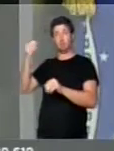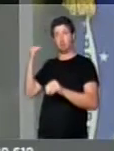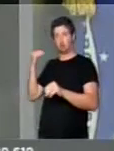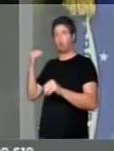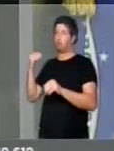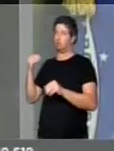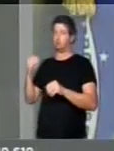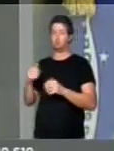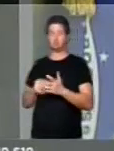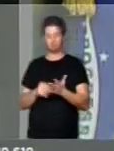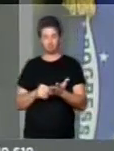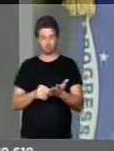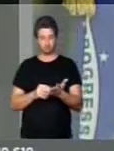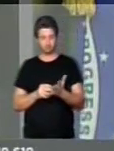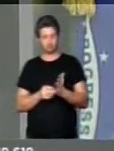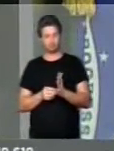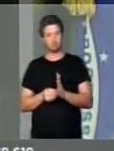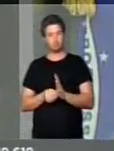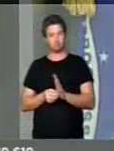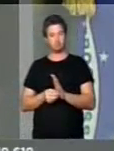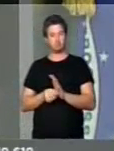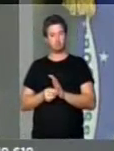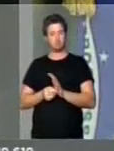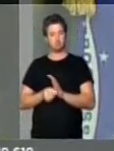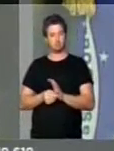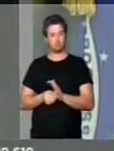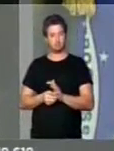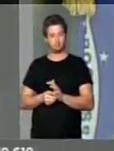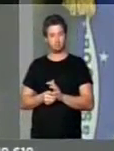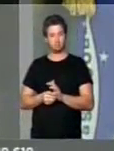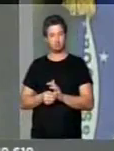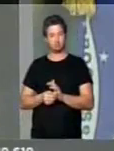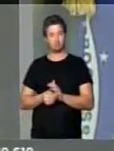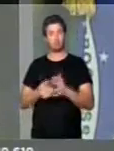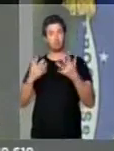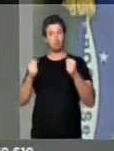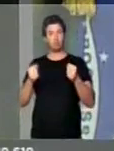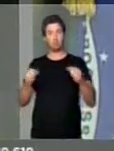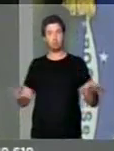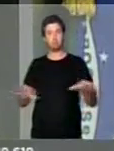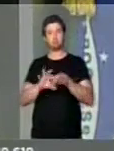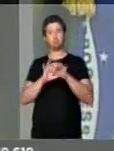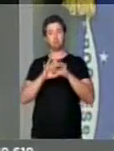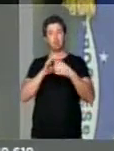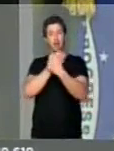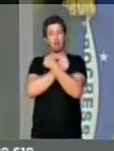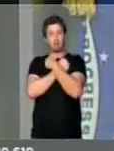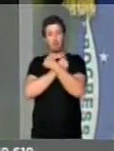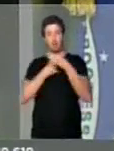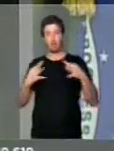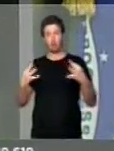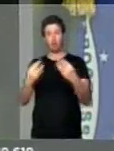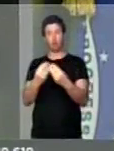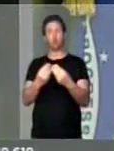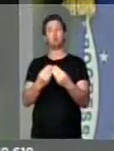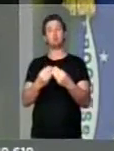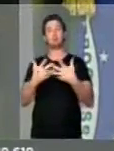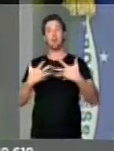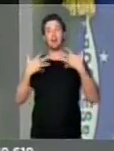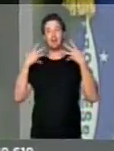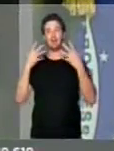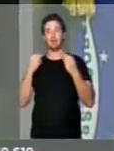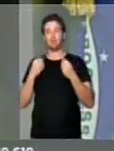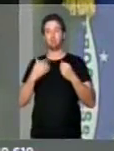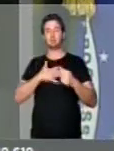aniversário agora, na véspera do dia do colono do motorista, possamos, portanto, abraçar a todos com muita alegria e com muita